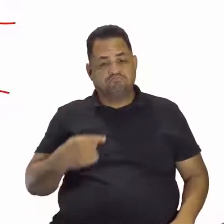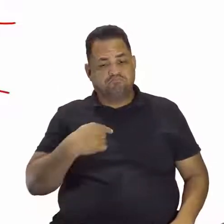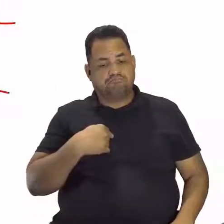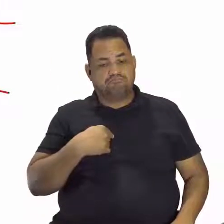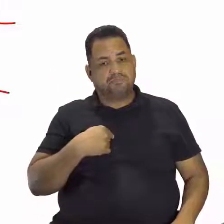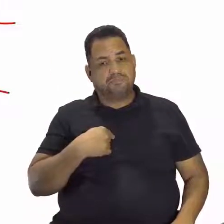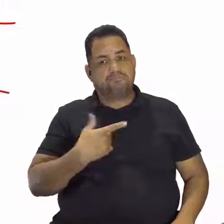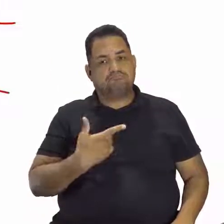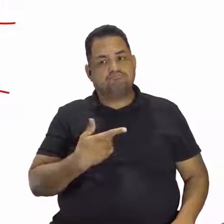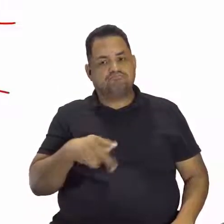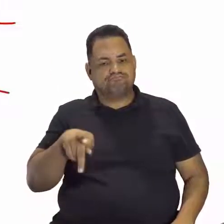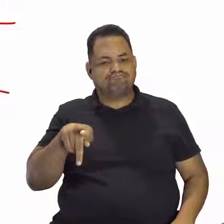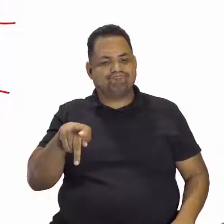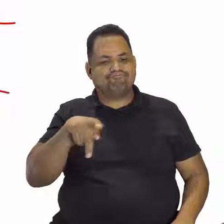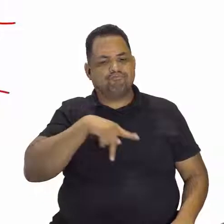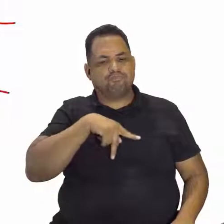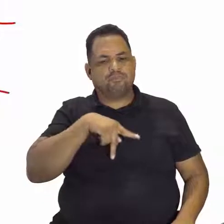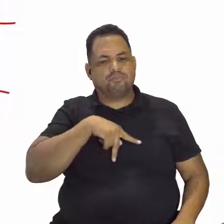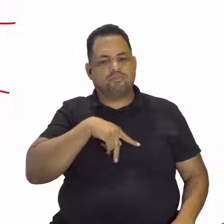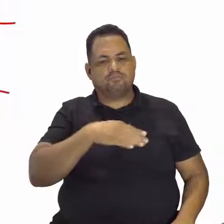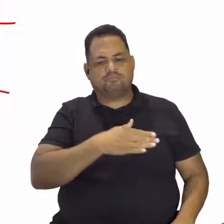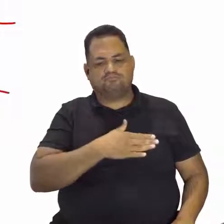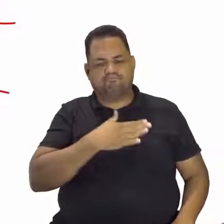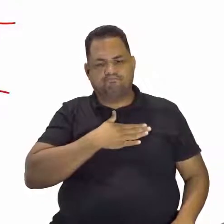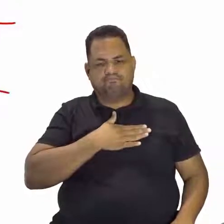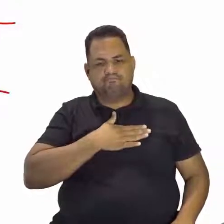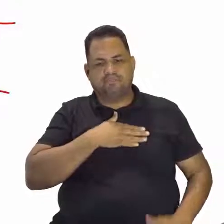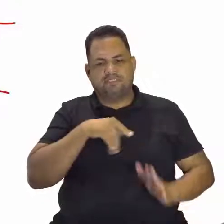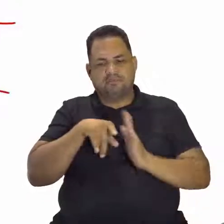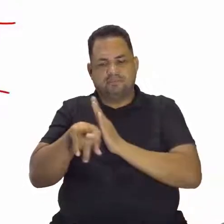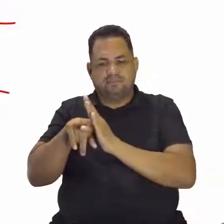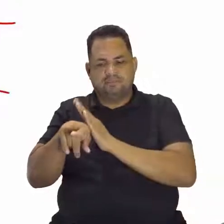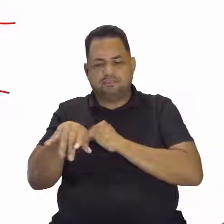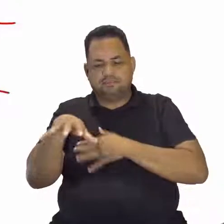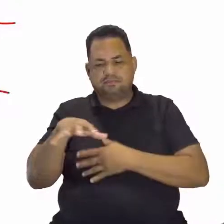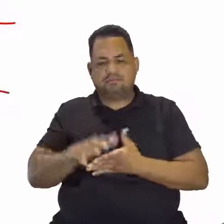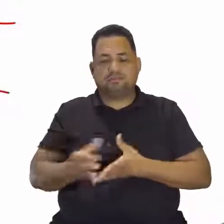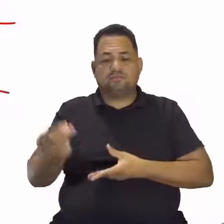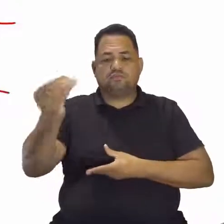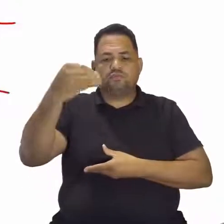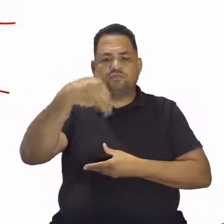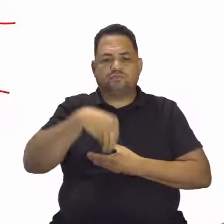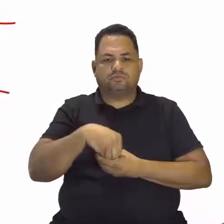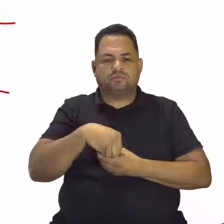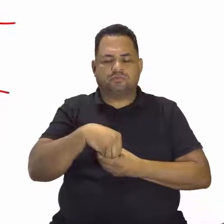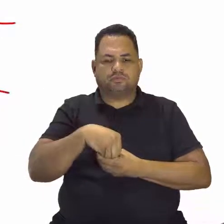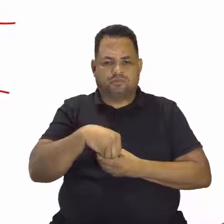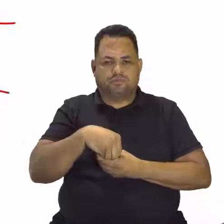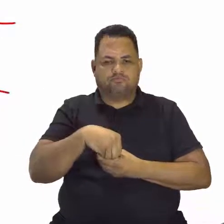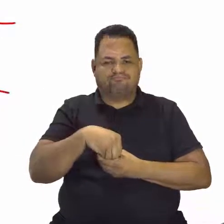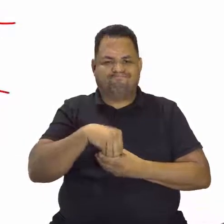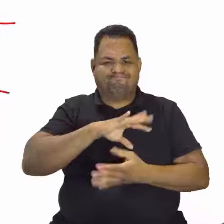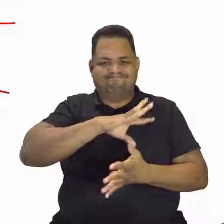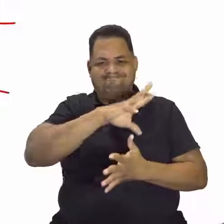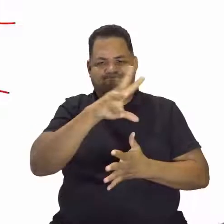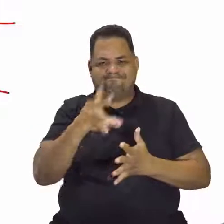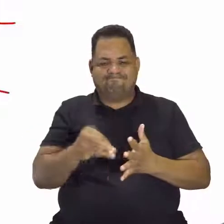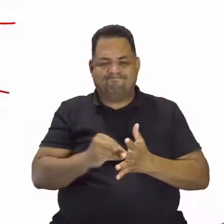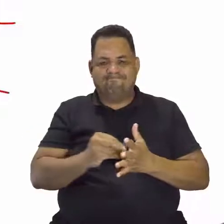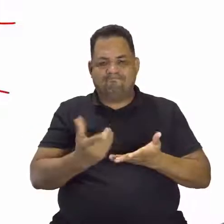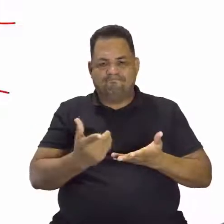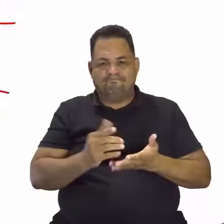né? Porque meus estudos todos permeiam aí sobre a Amazônia, né? E a gente,